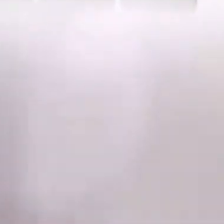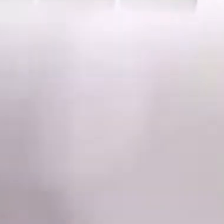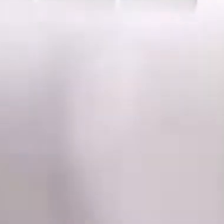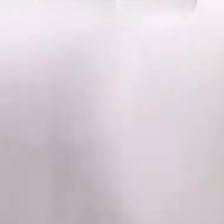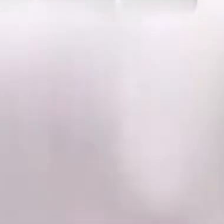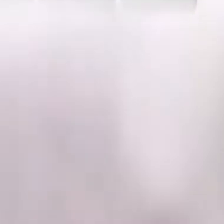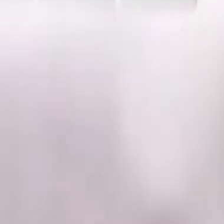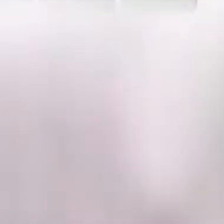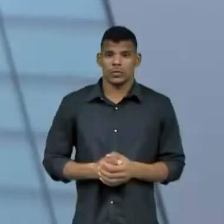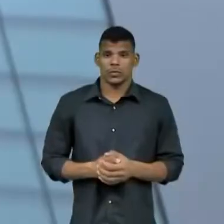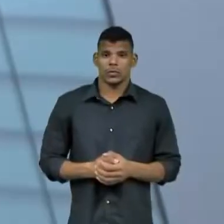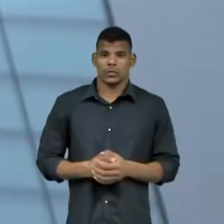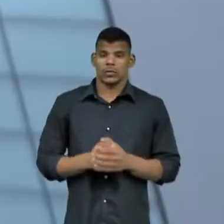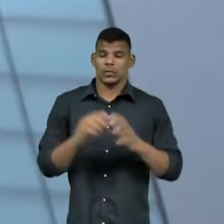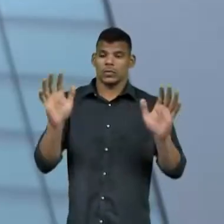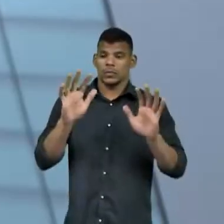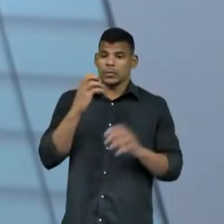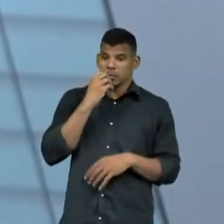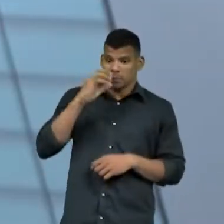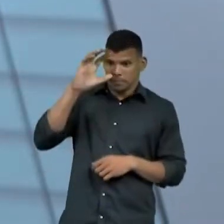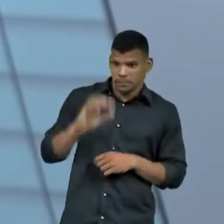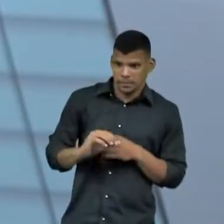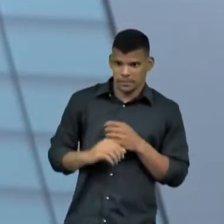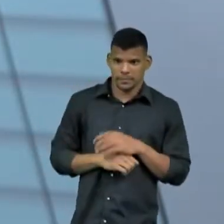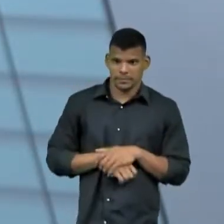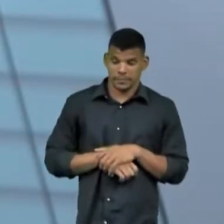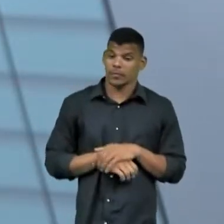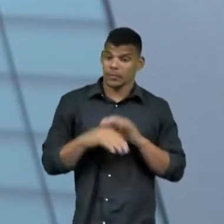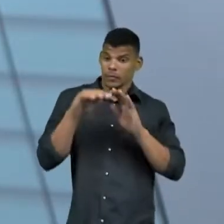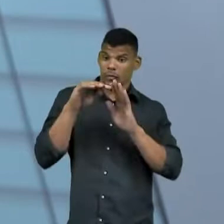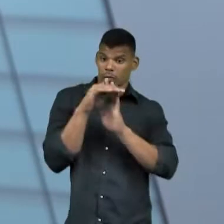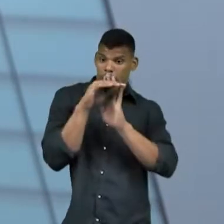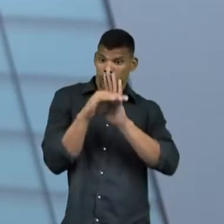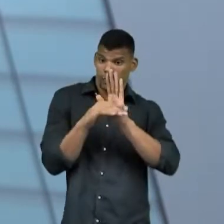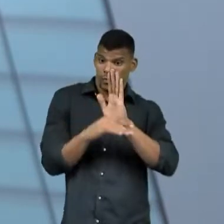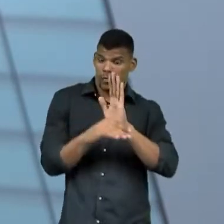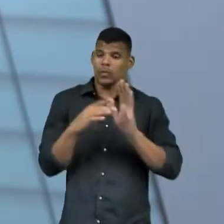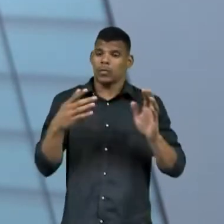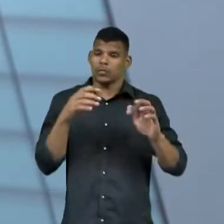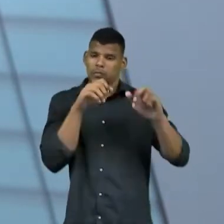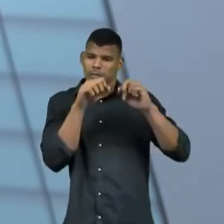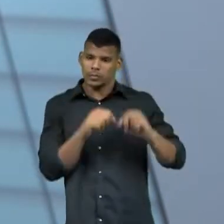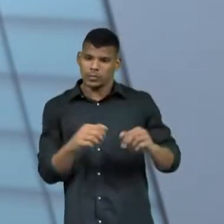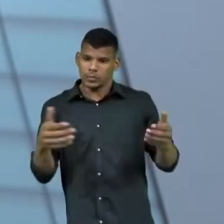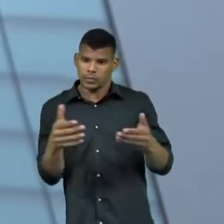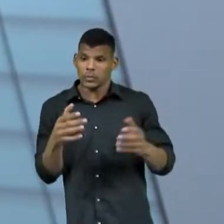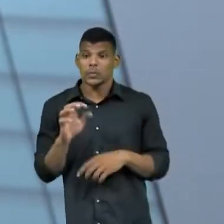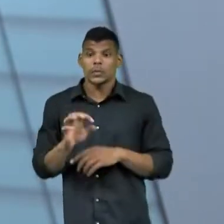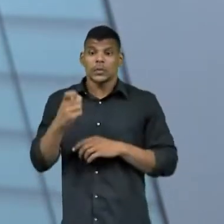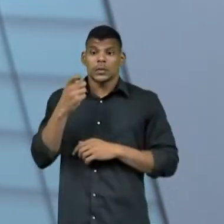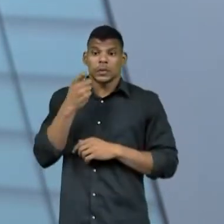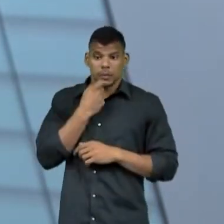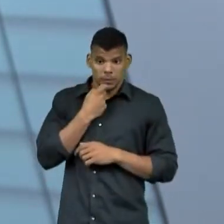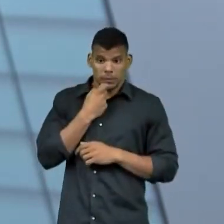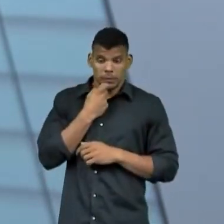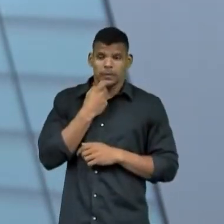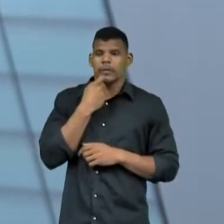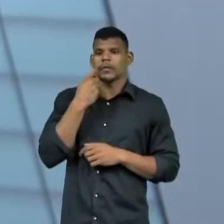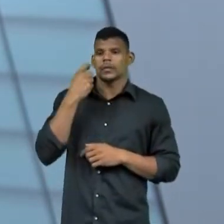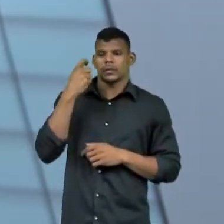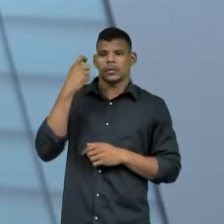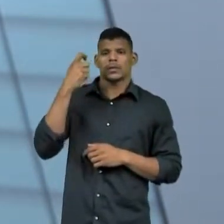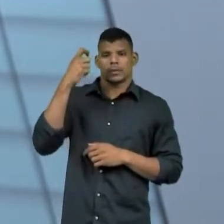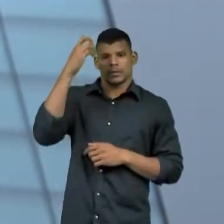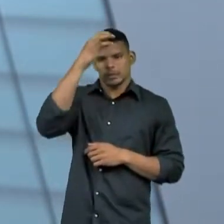Assembleia Olá boa noite noá o programa questão de ordem hoje sexta-feira Santa